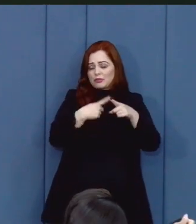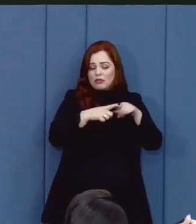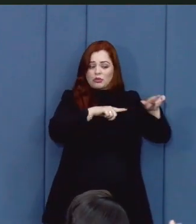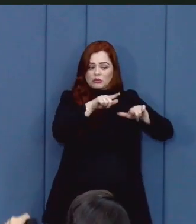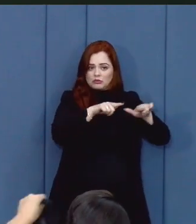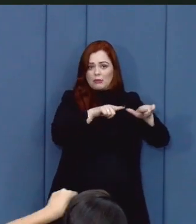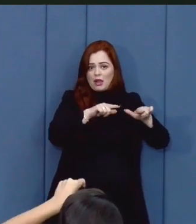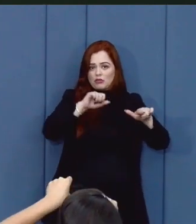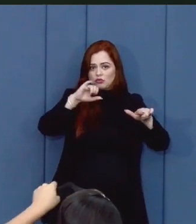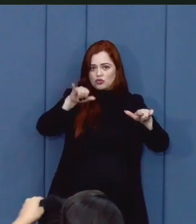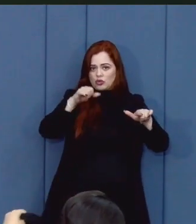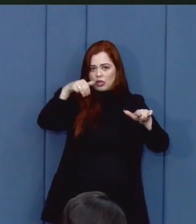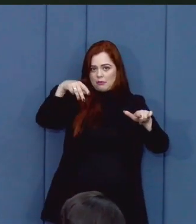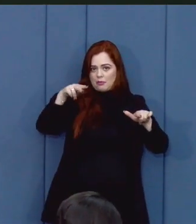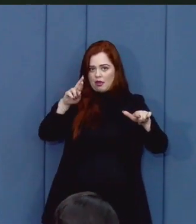do JMPR